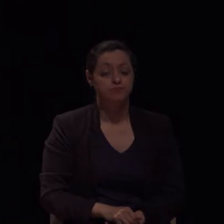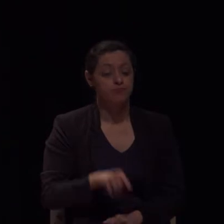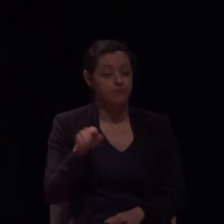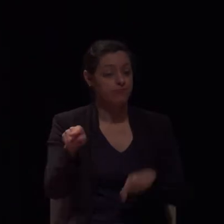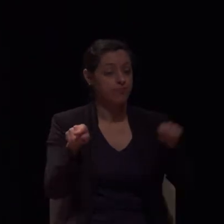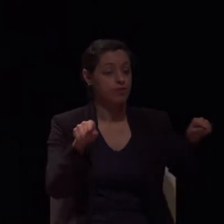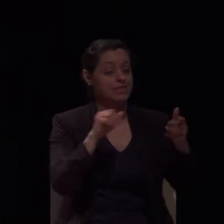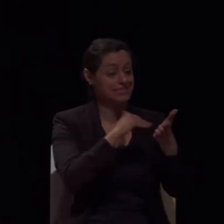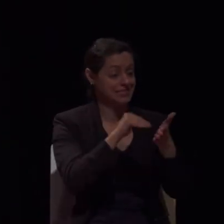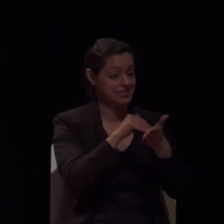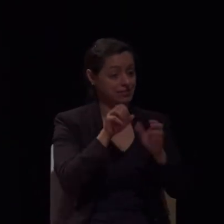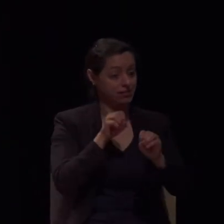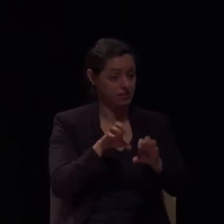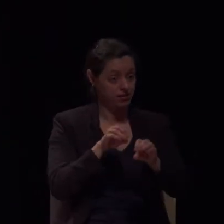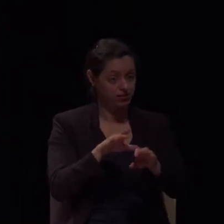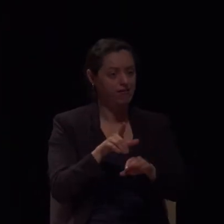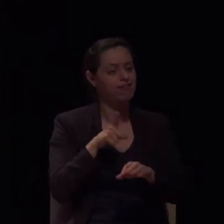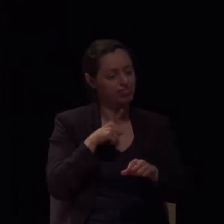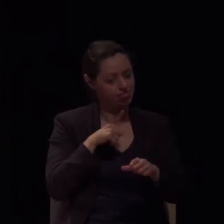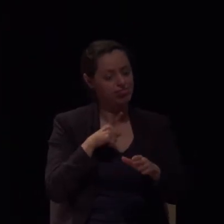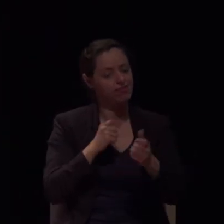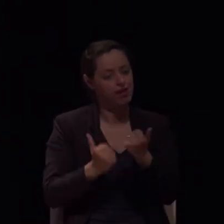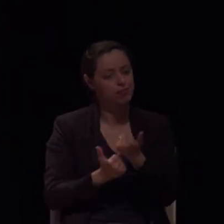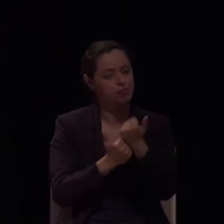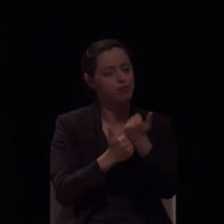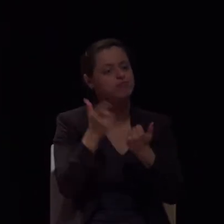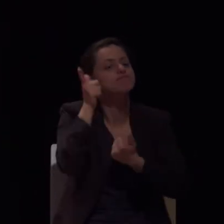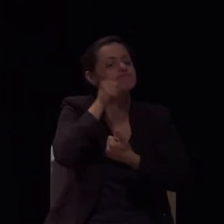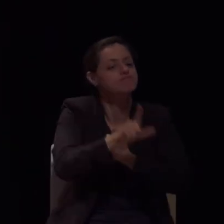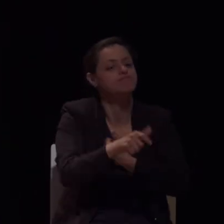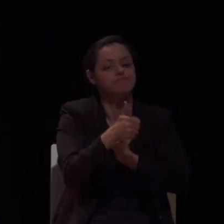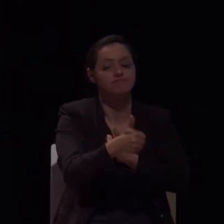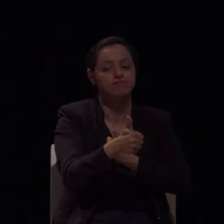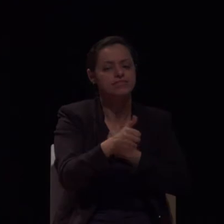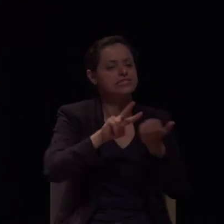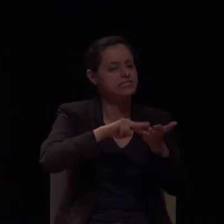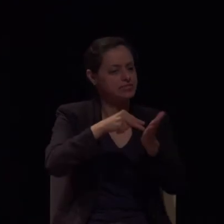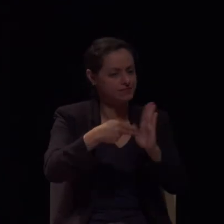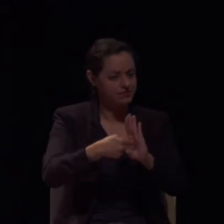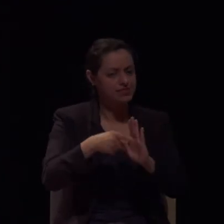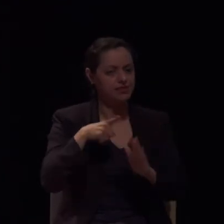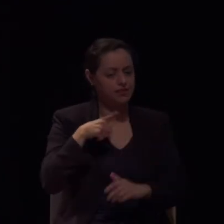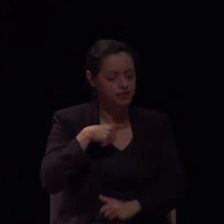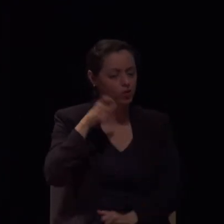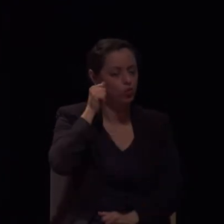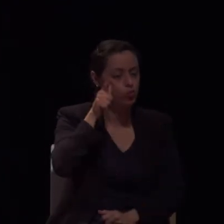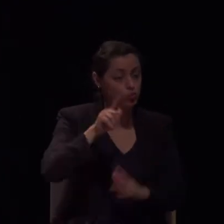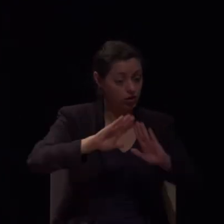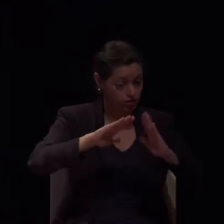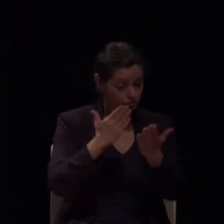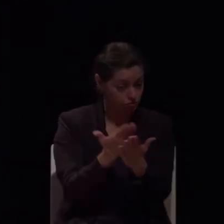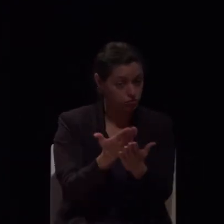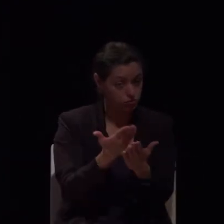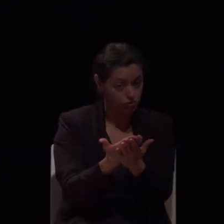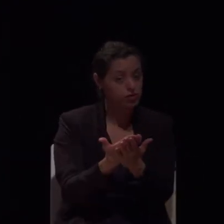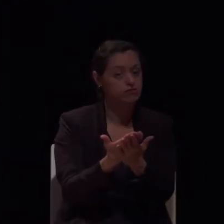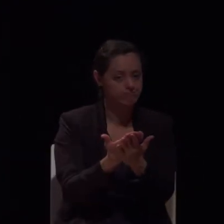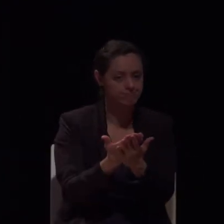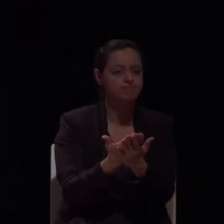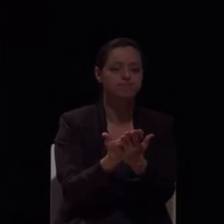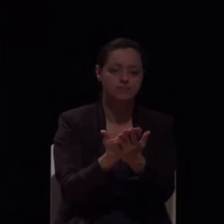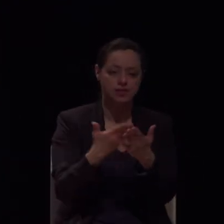então isso também eu acho que é revelador de que existe uma cultura escolar disposta a se